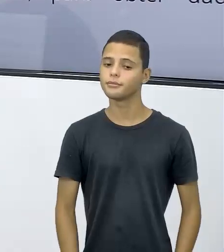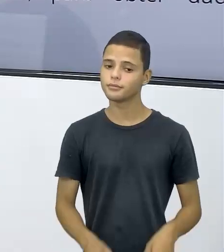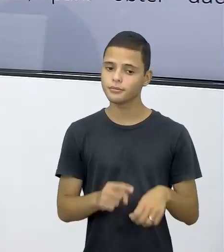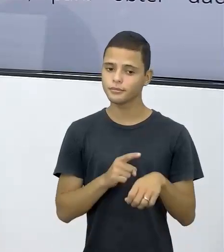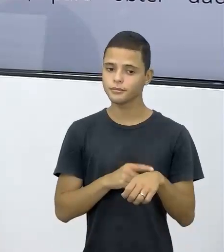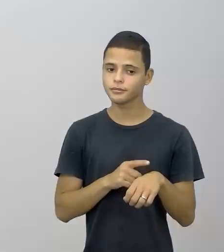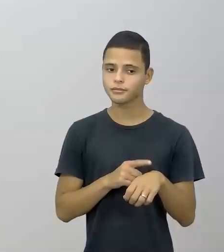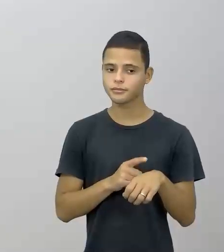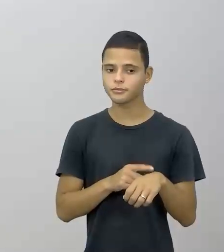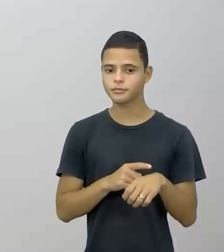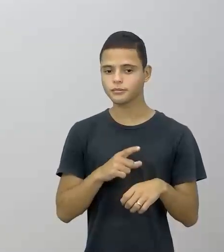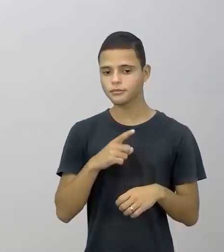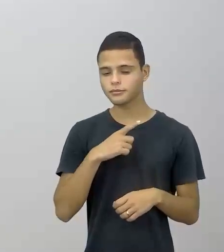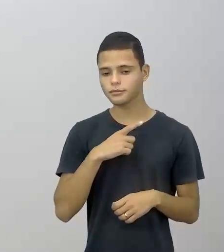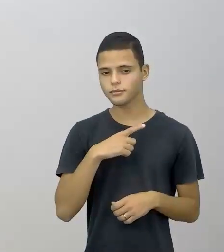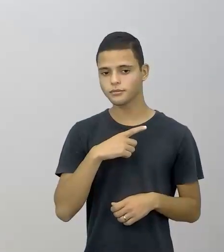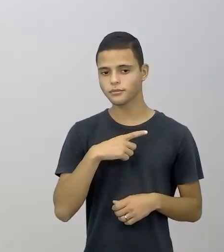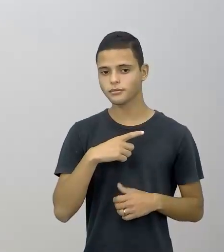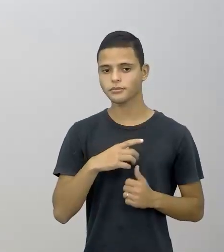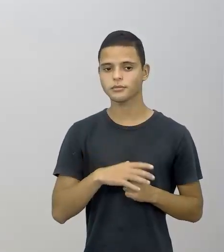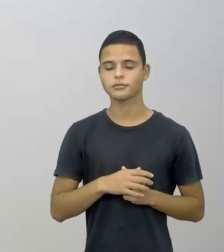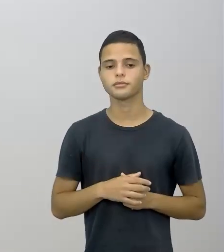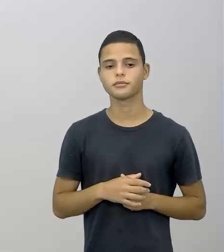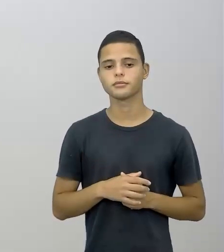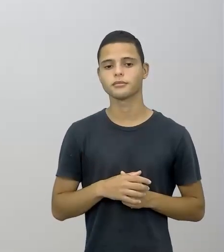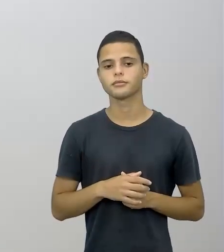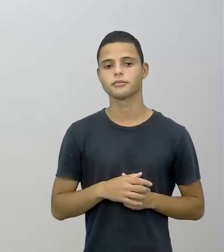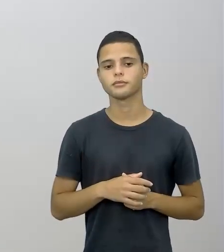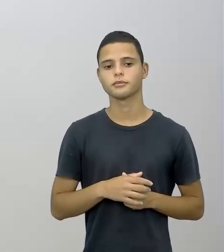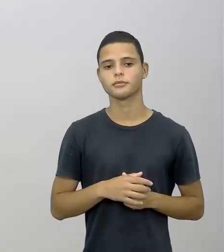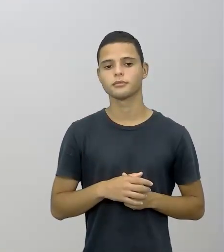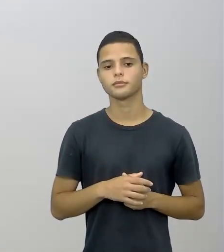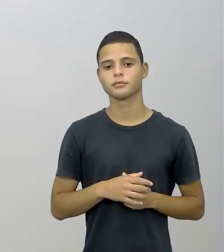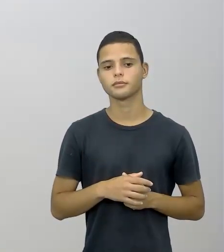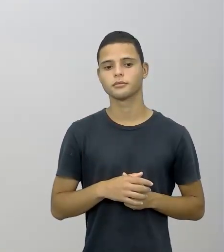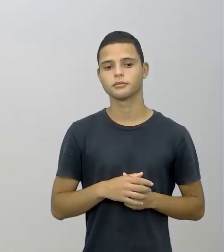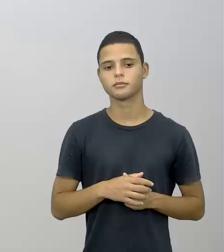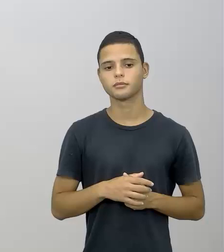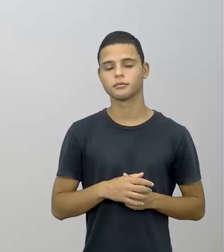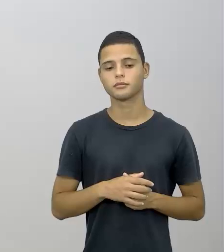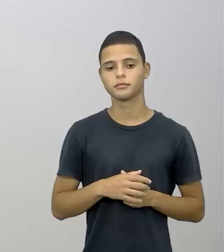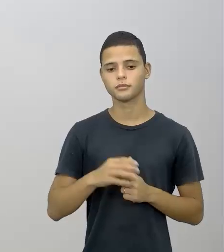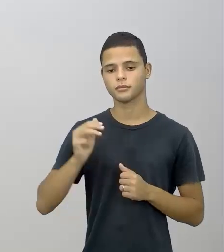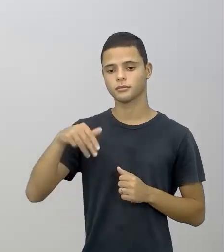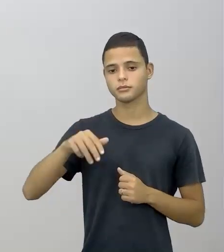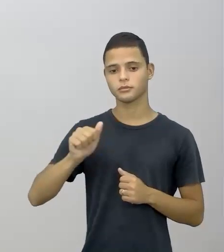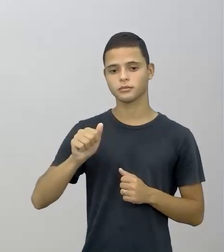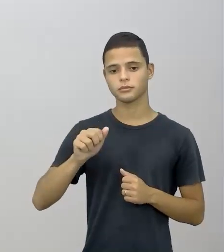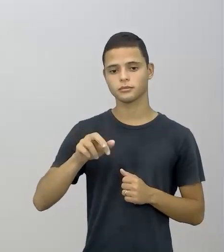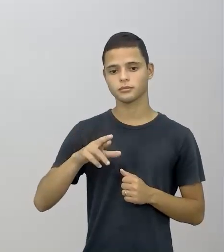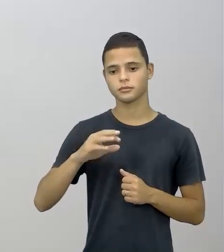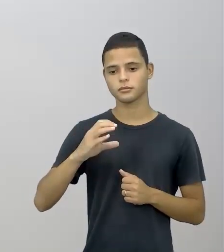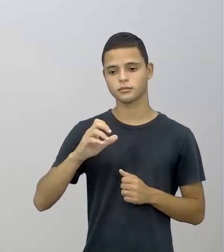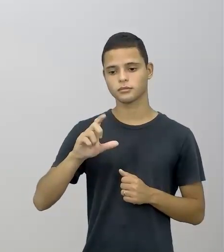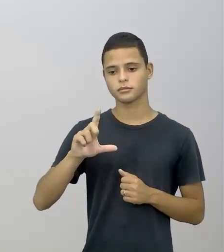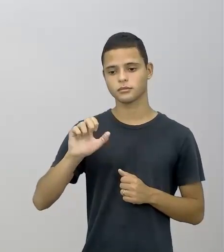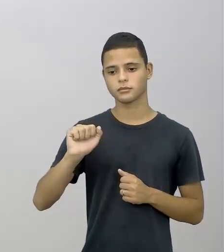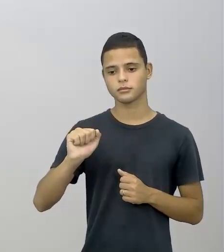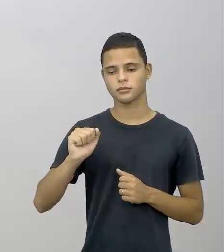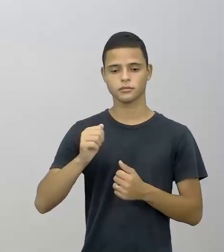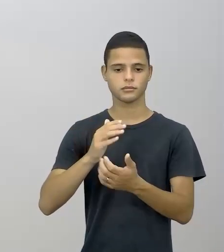nosso cronômetro Vai ser a tem nossa que estar produtora. zero. Ela vai fazendo ali, a Marcela vai nos ajudar. E ela vai ficar me falando quanto que